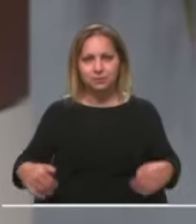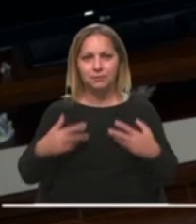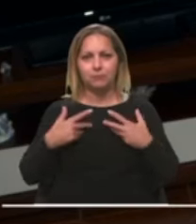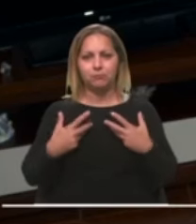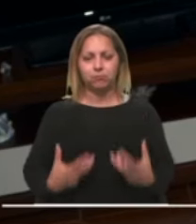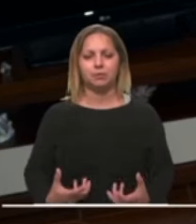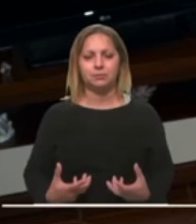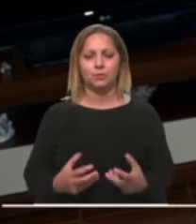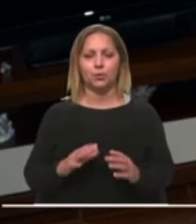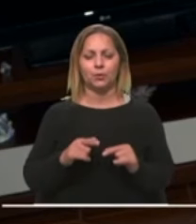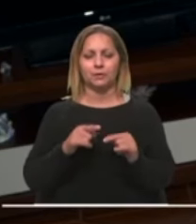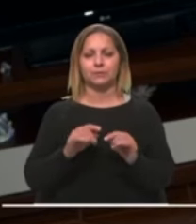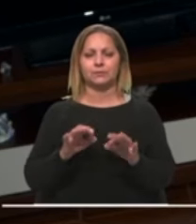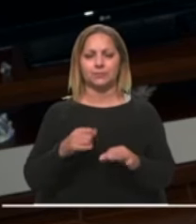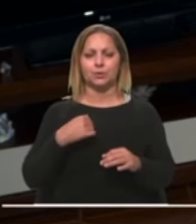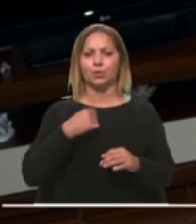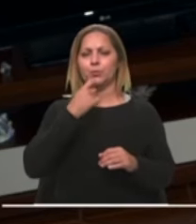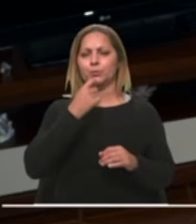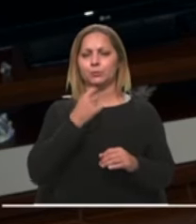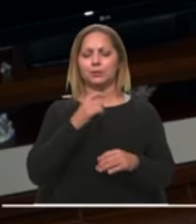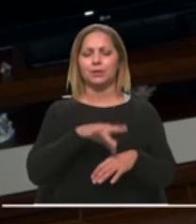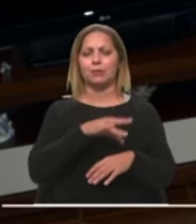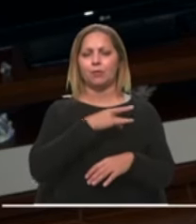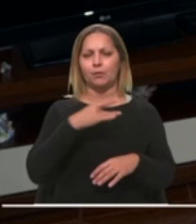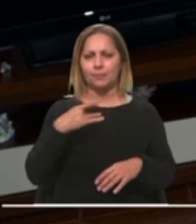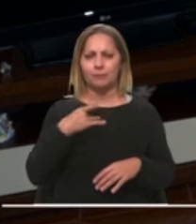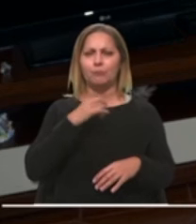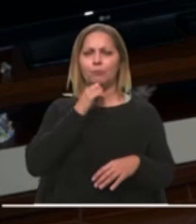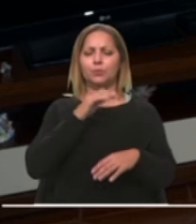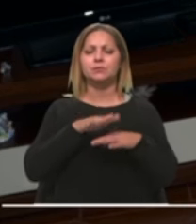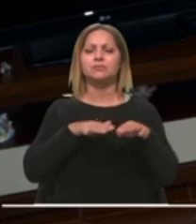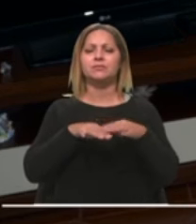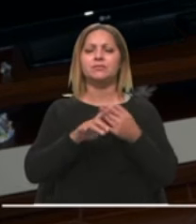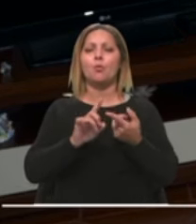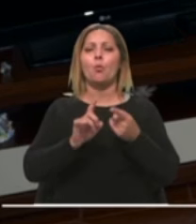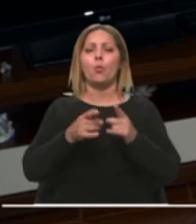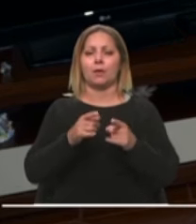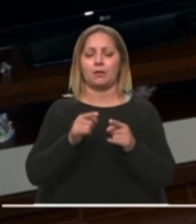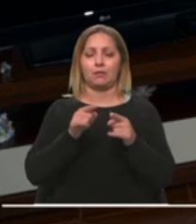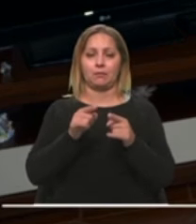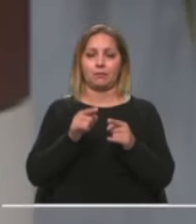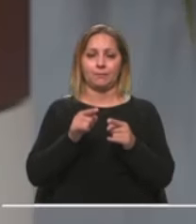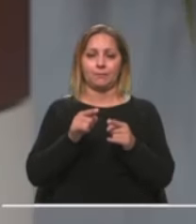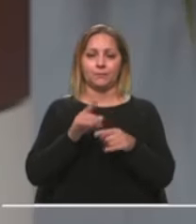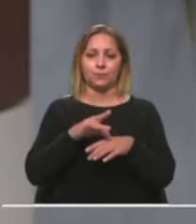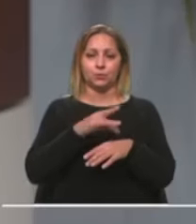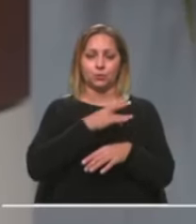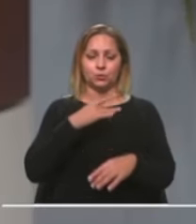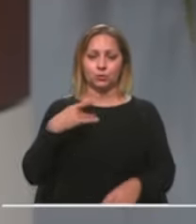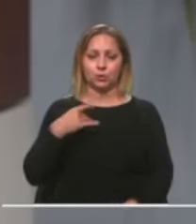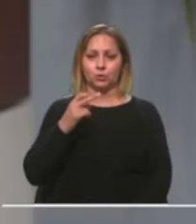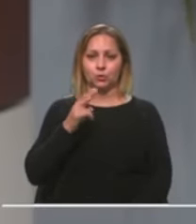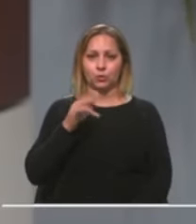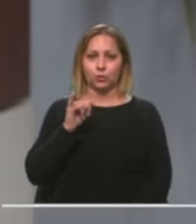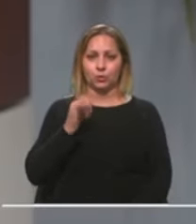pés. Quando saímos, eu perguntei ao médico o que é que eu poderia fazer. E na altura, aquilo que o Dr. Rui de Vasconcelos, a